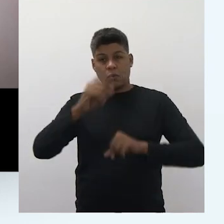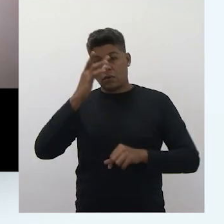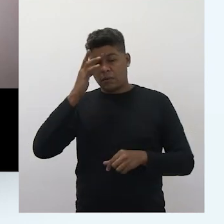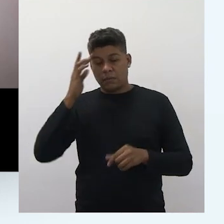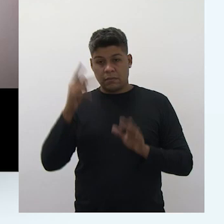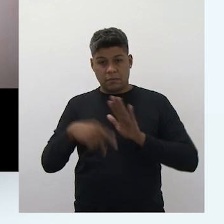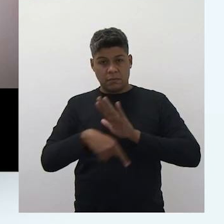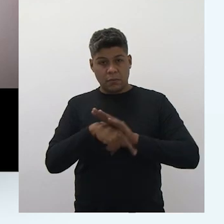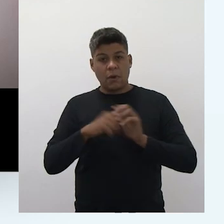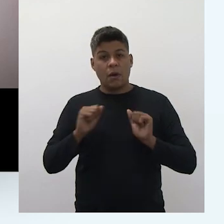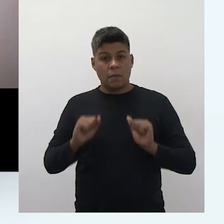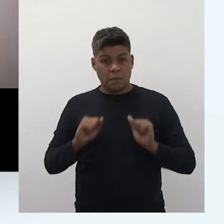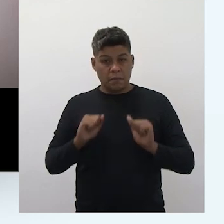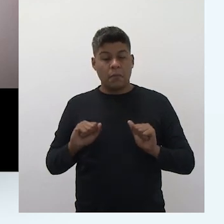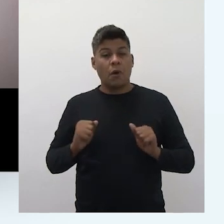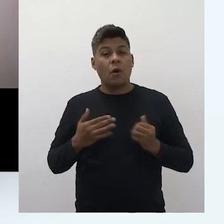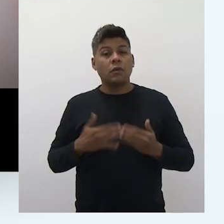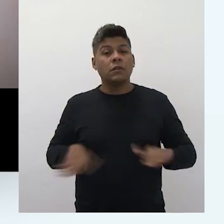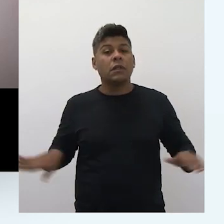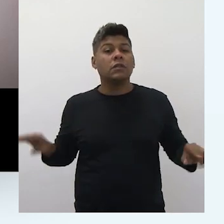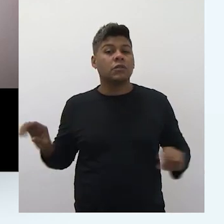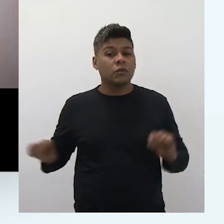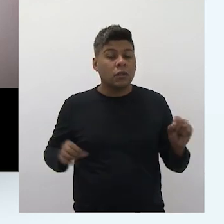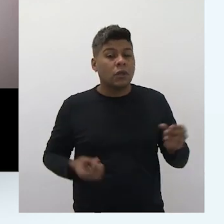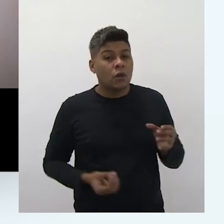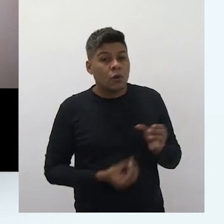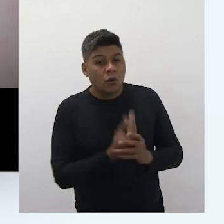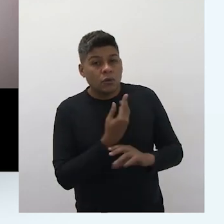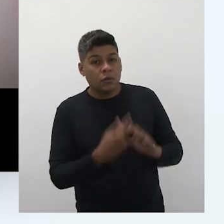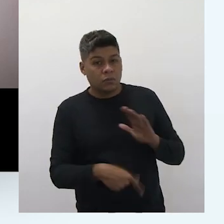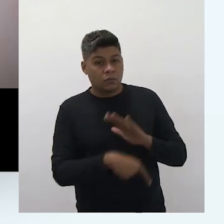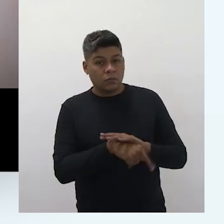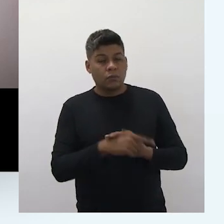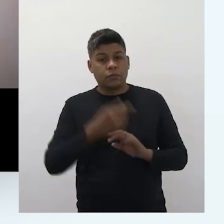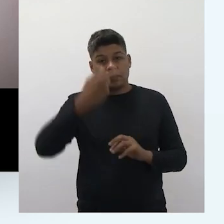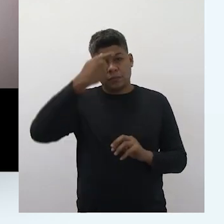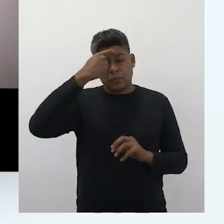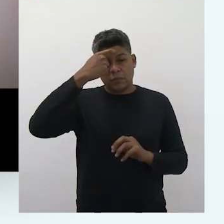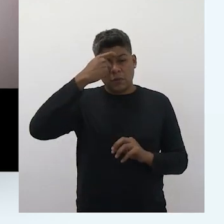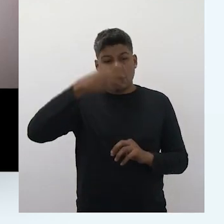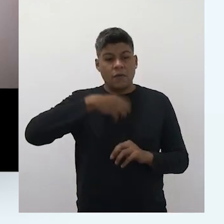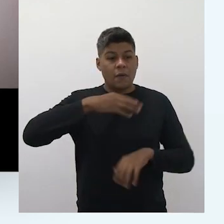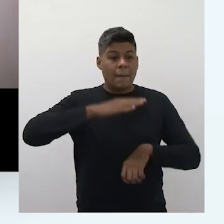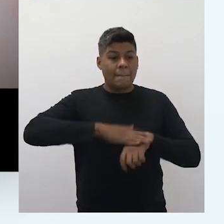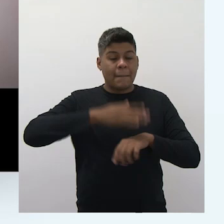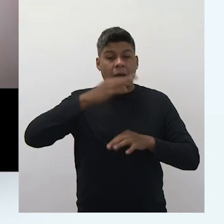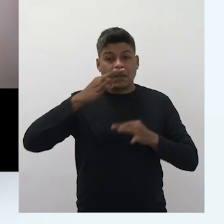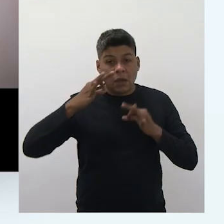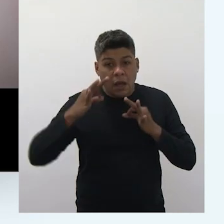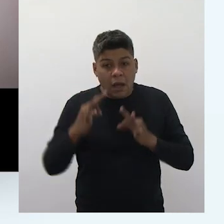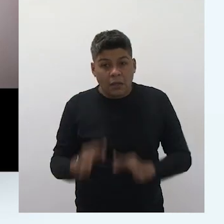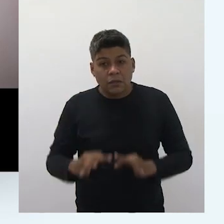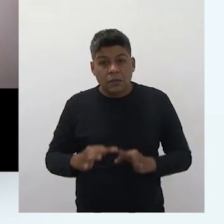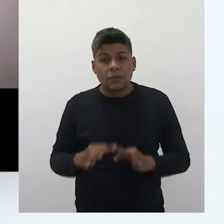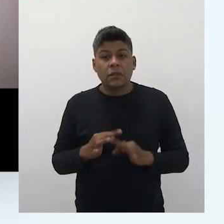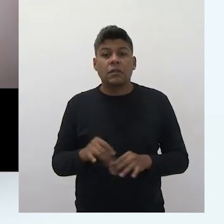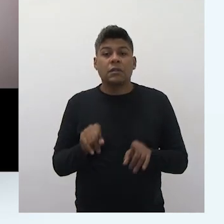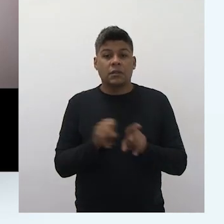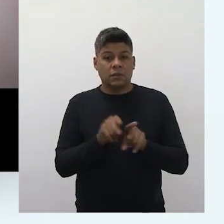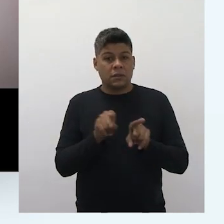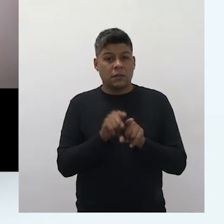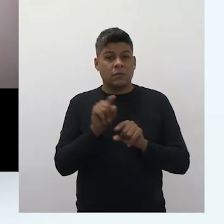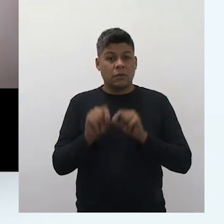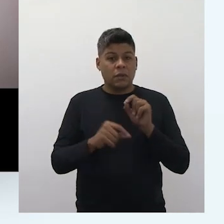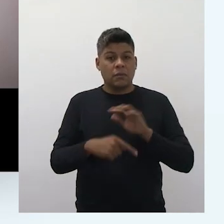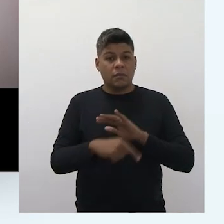pessoas, que podem, assim, construir a sua autonomia intelectual de forma mais consistente e ser sujeitos